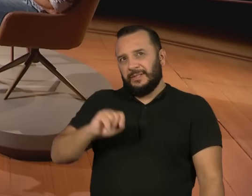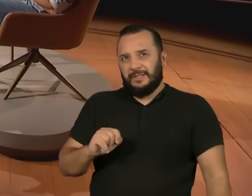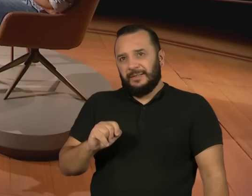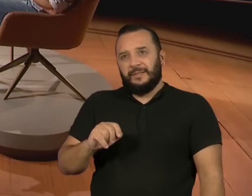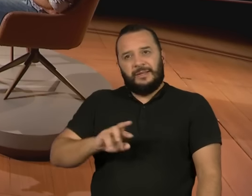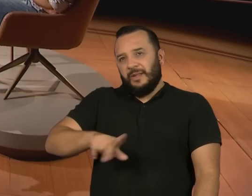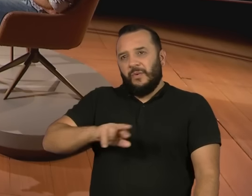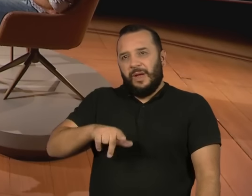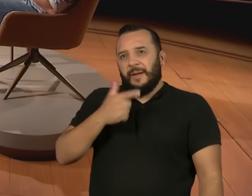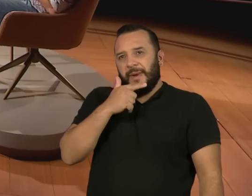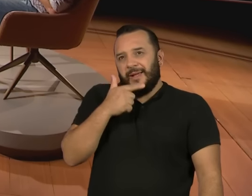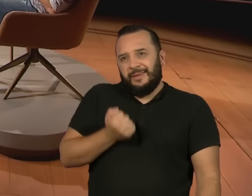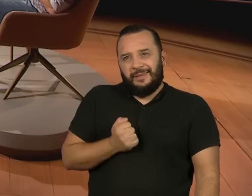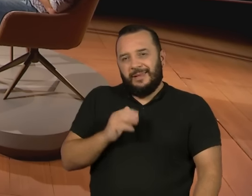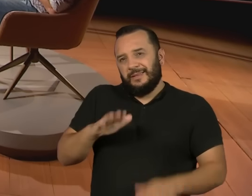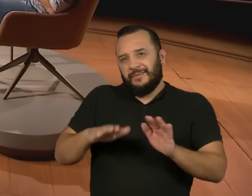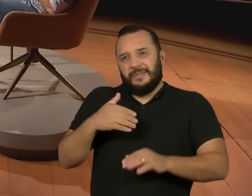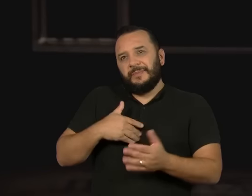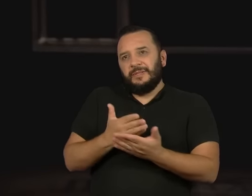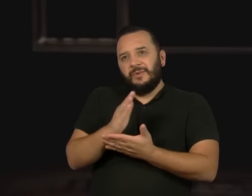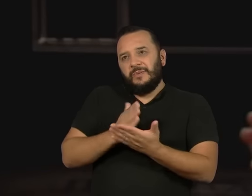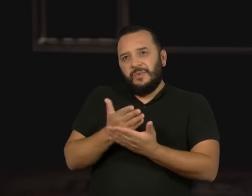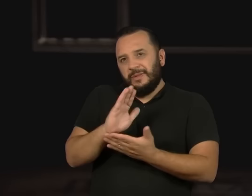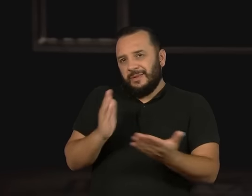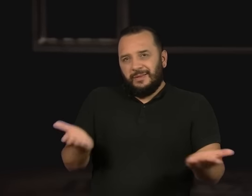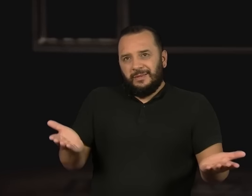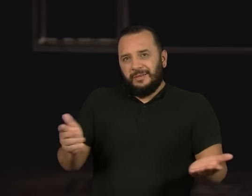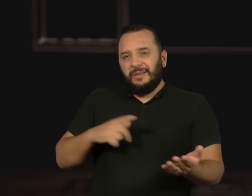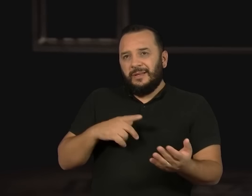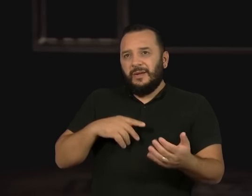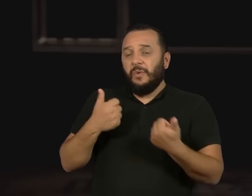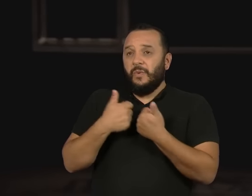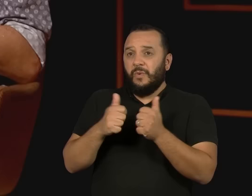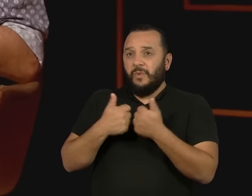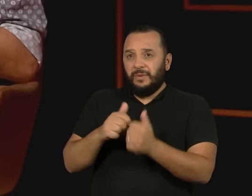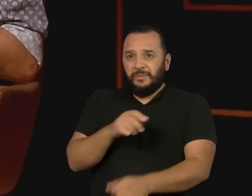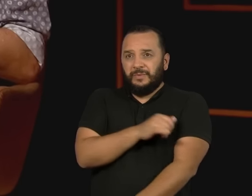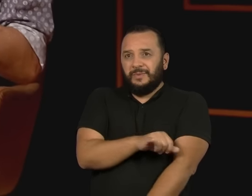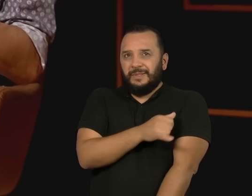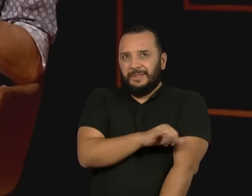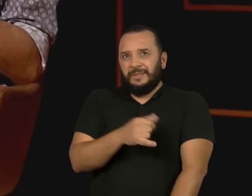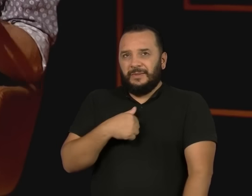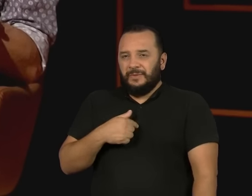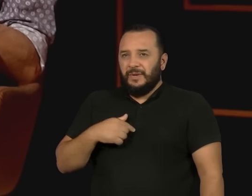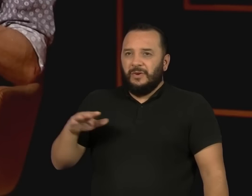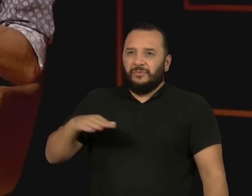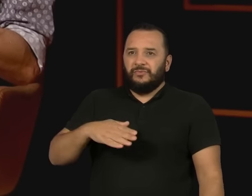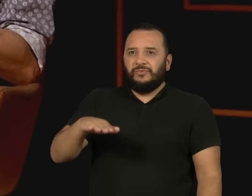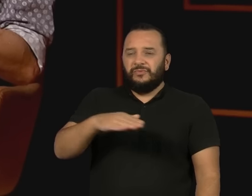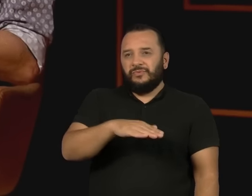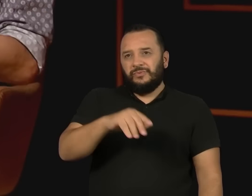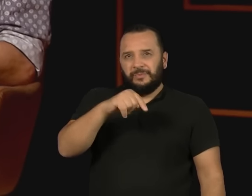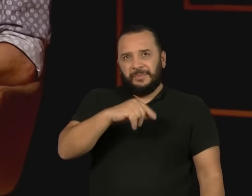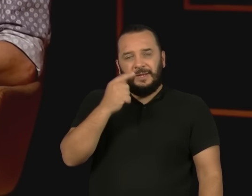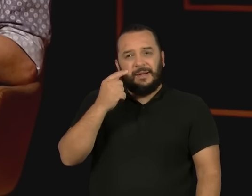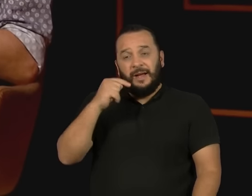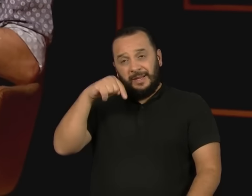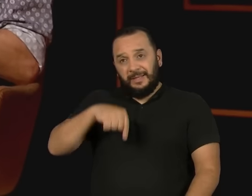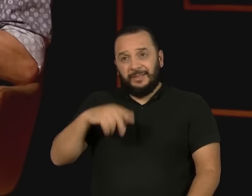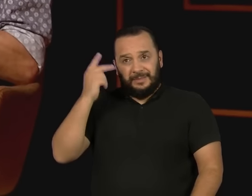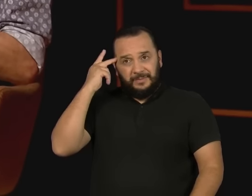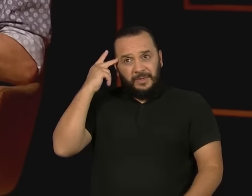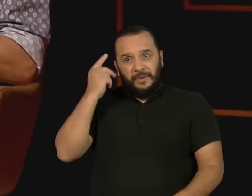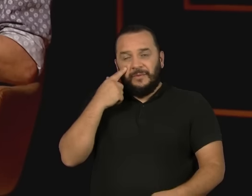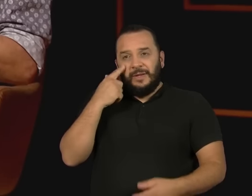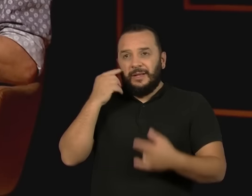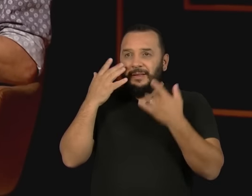você rir. Às vezes é para você se incomodar. Eu pegava ônibus lá do Rio e vinha para cá para assistir as peças na